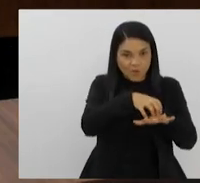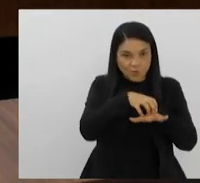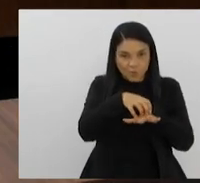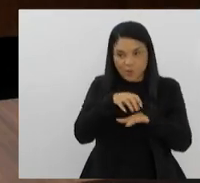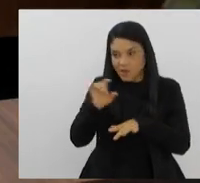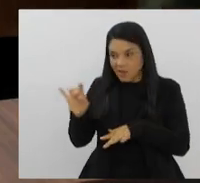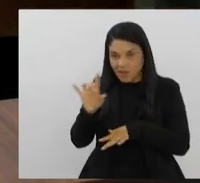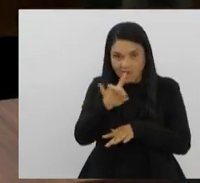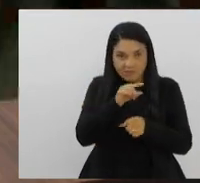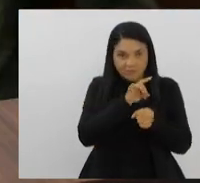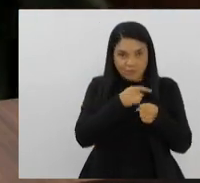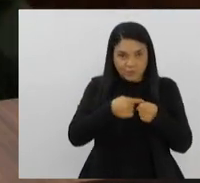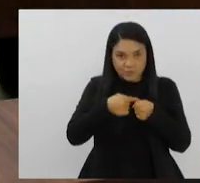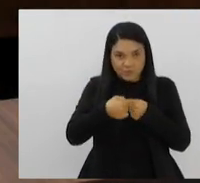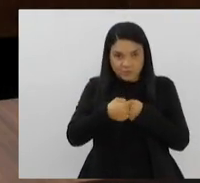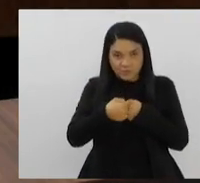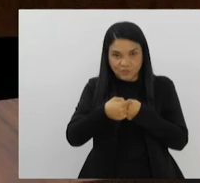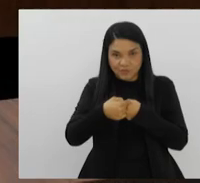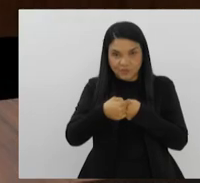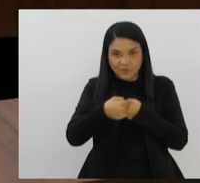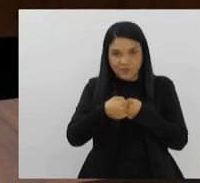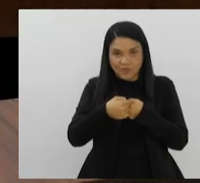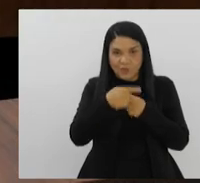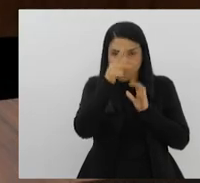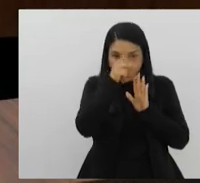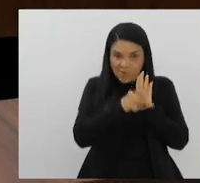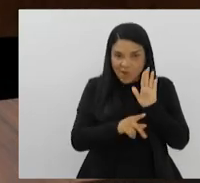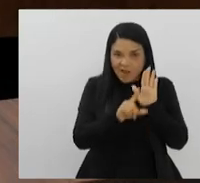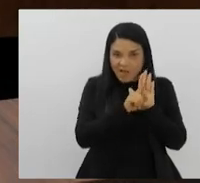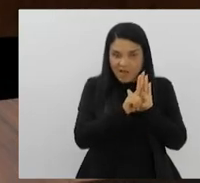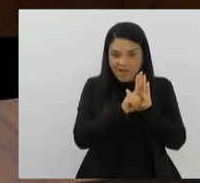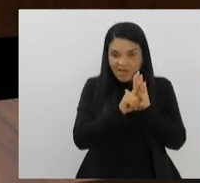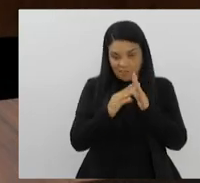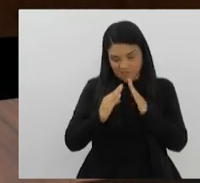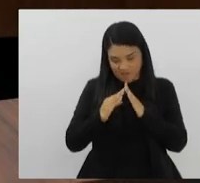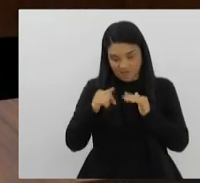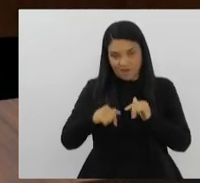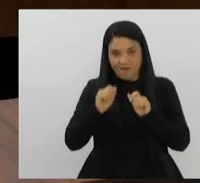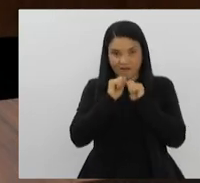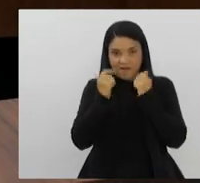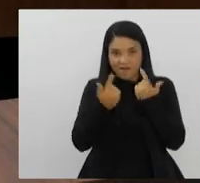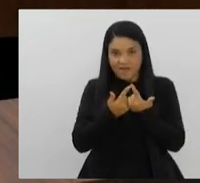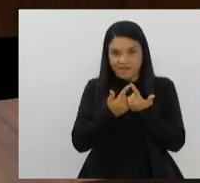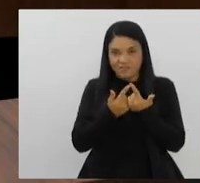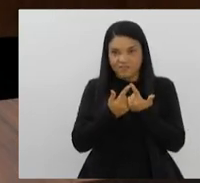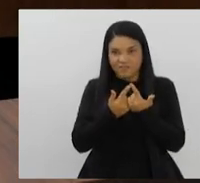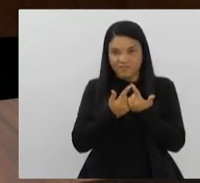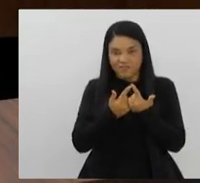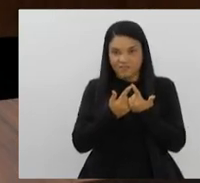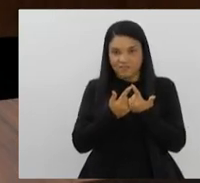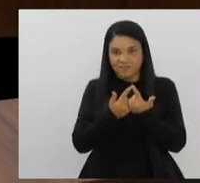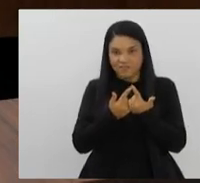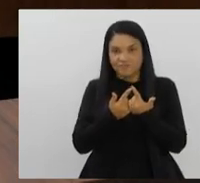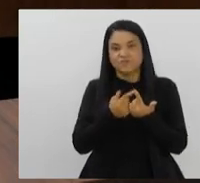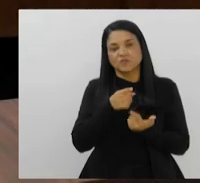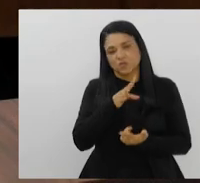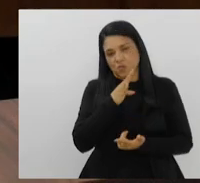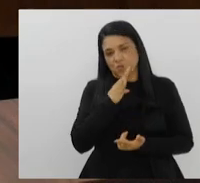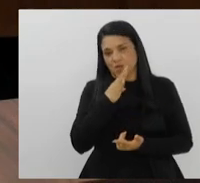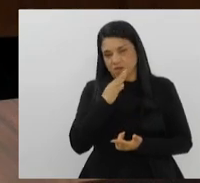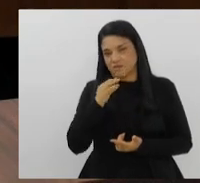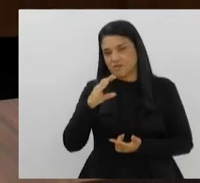um município, ele vai mandar um projeto de lei para essa casa, só perto de Casimiro de Abreu, que o senhor conhece